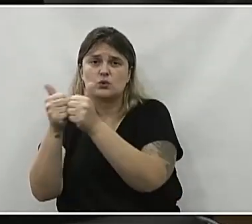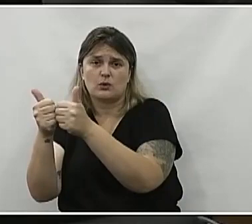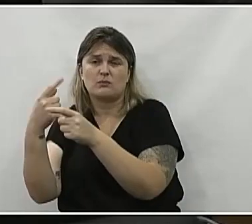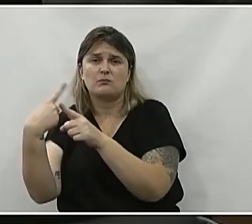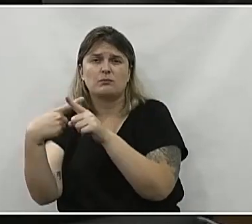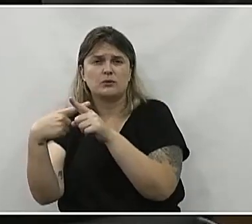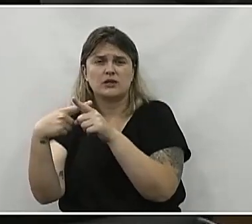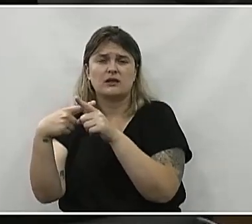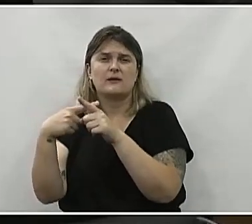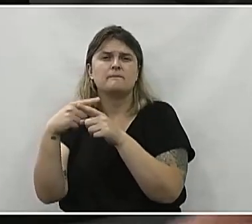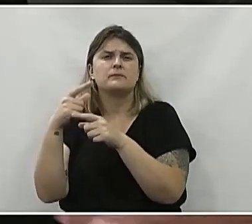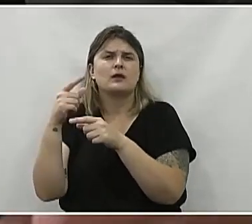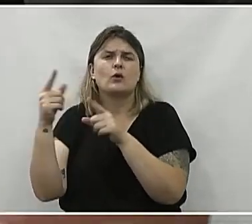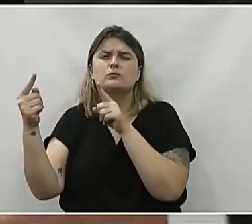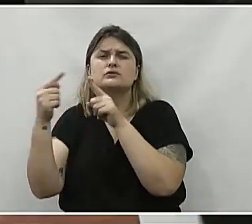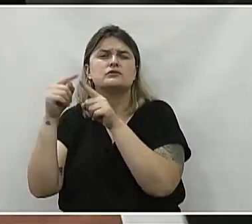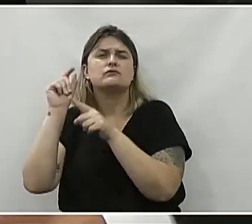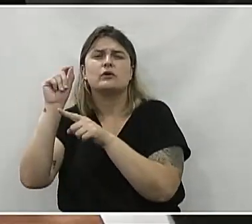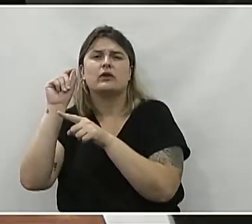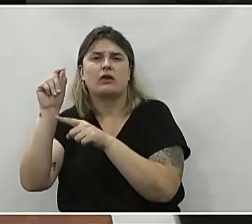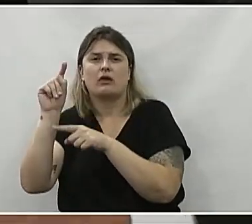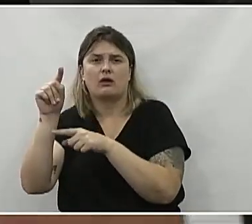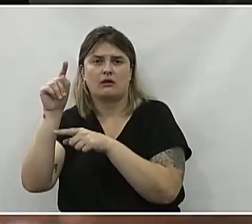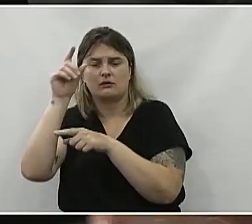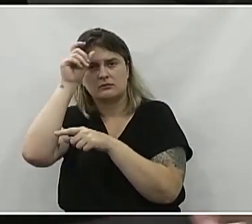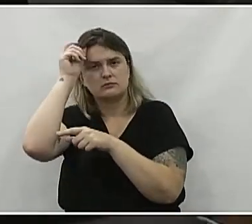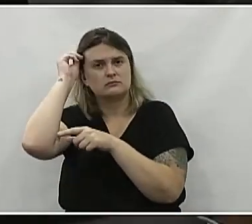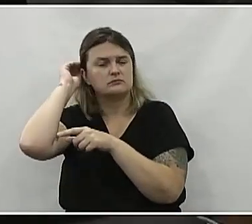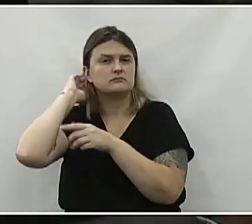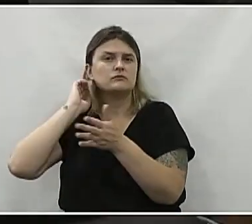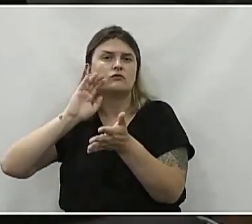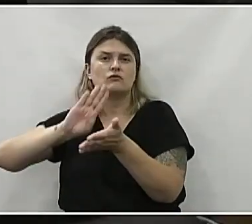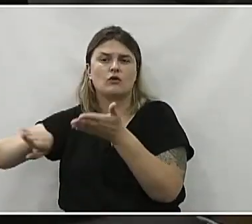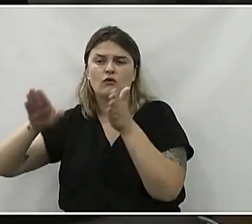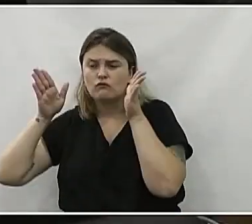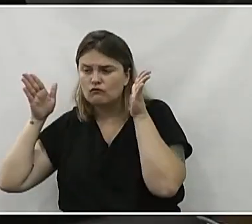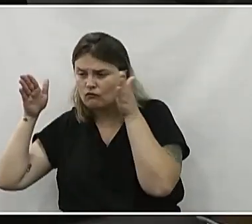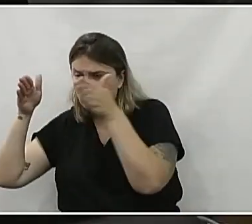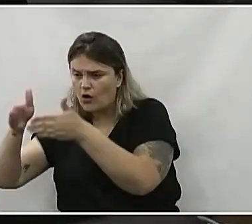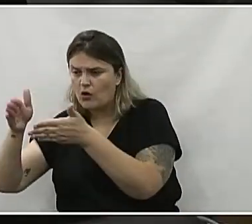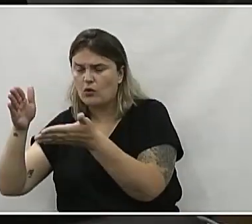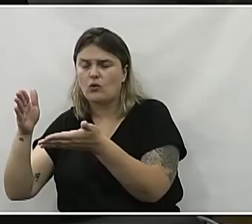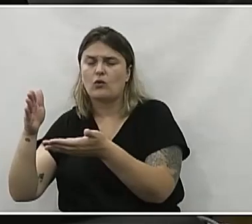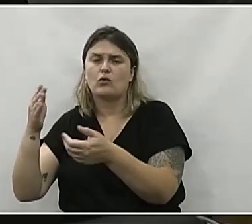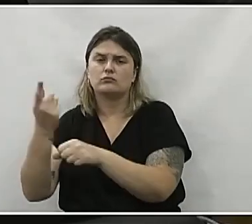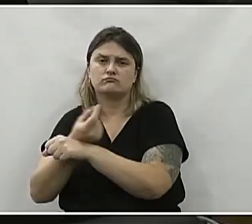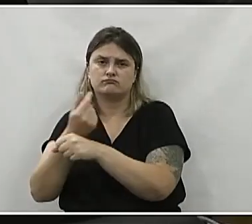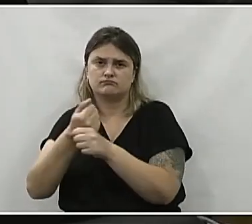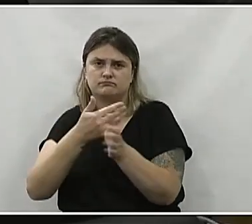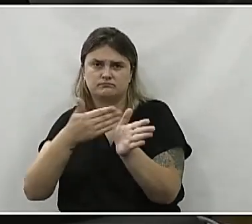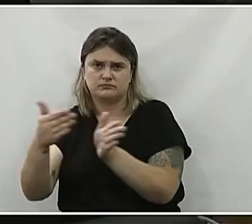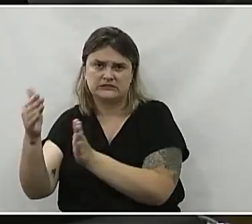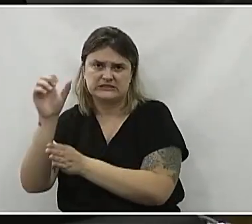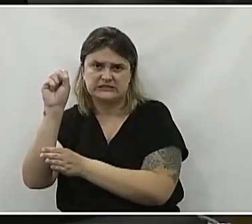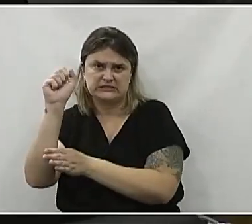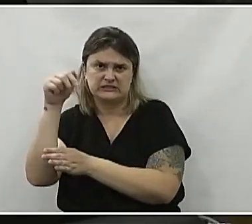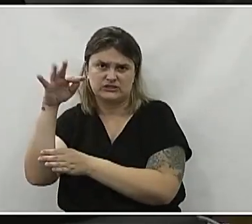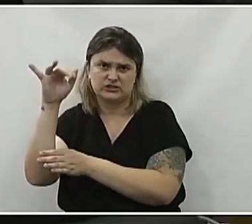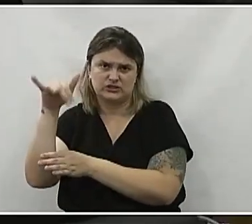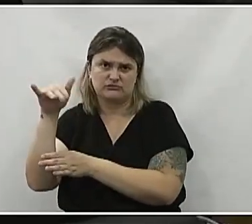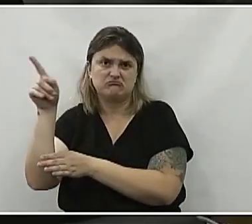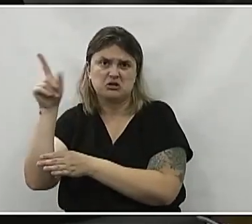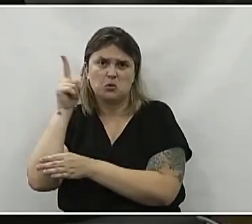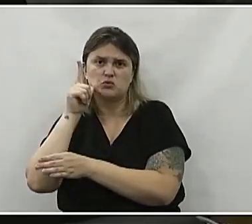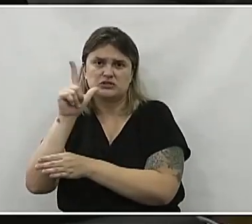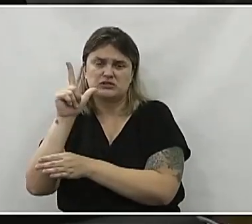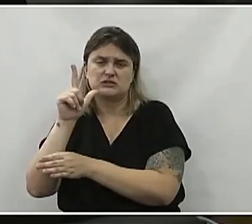a a intenção dele aqui é era tirar o foco da prestação de contas do Santim e infelizmente